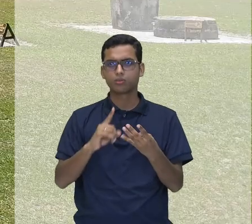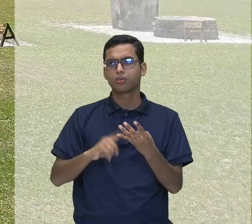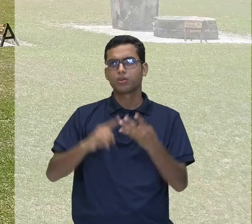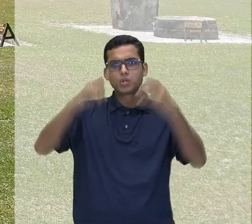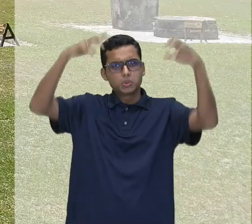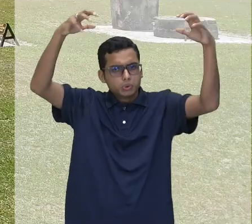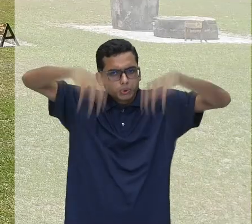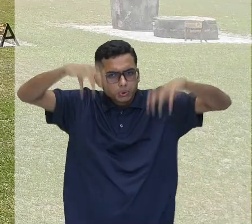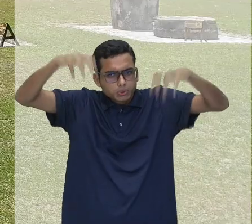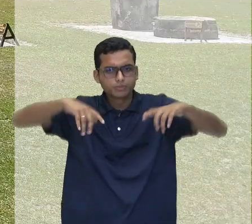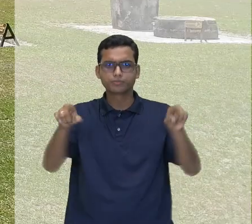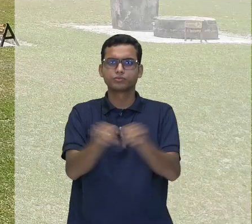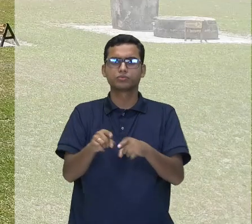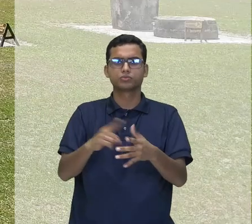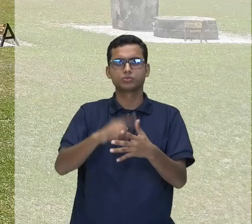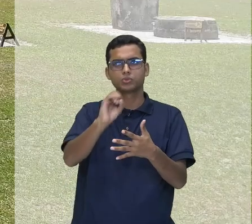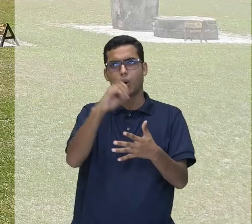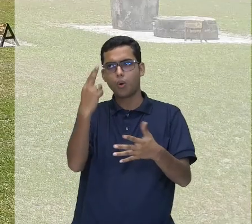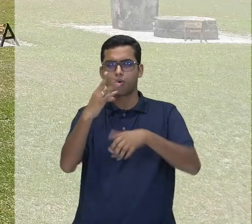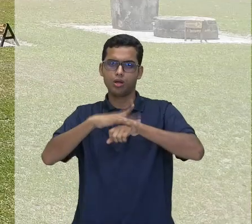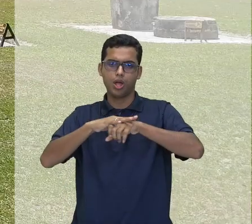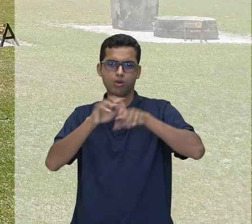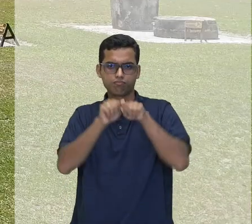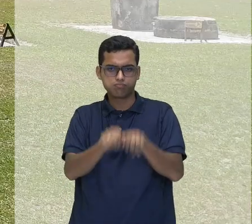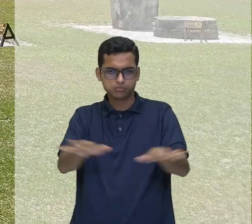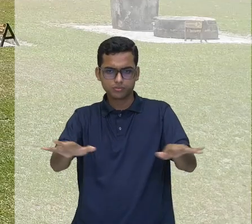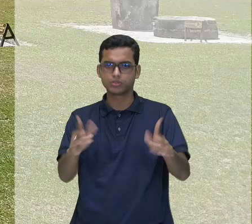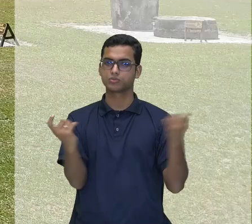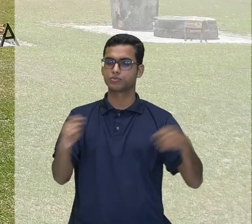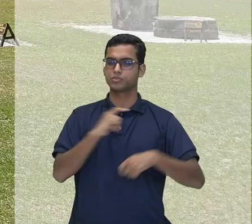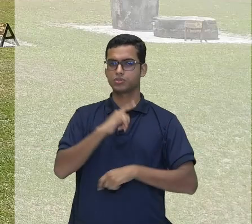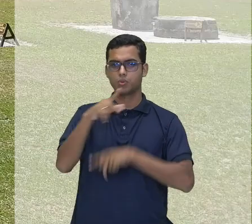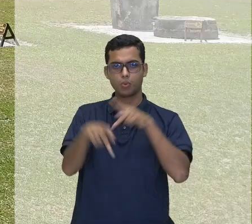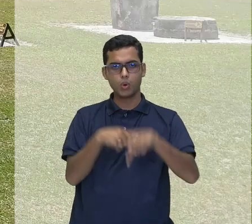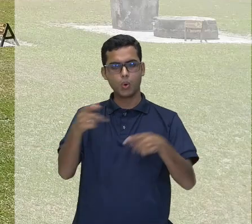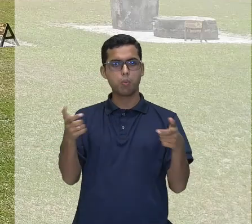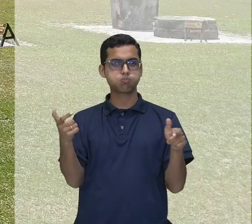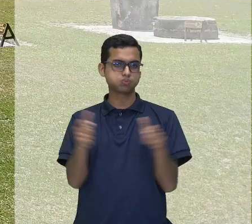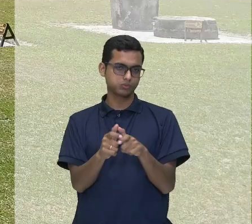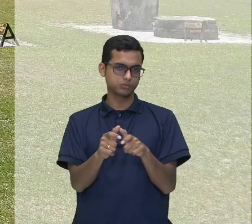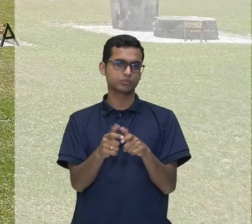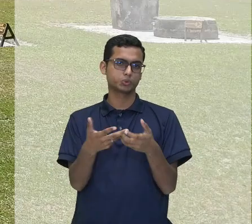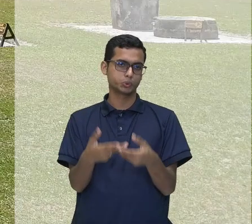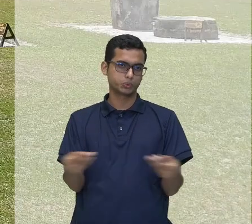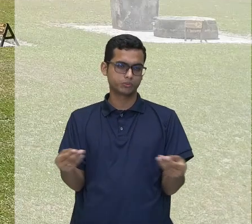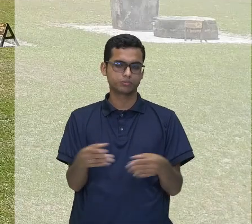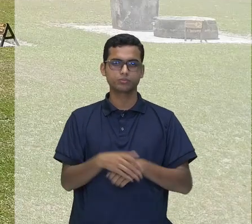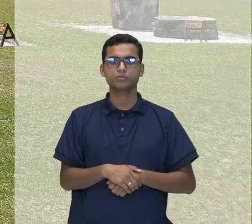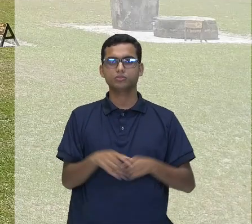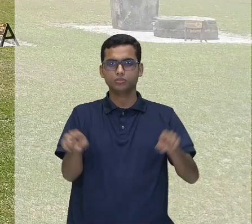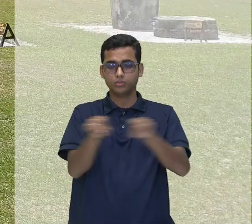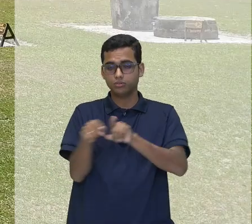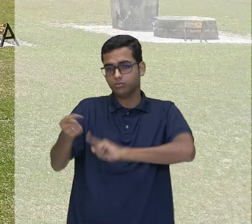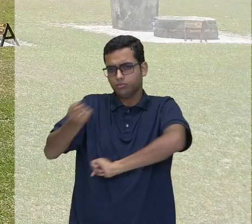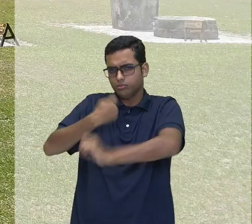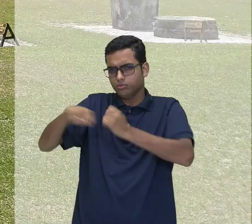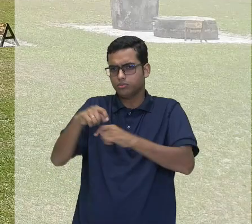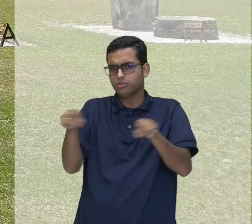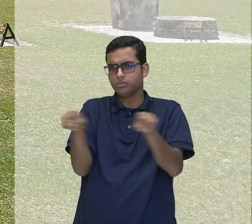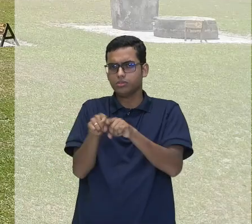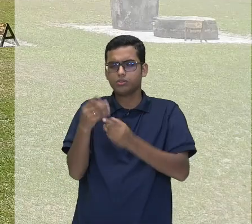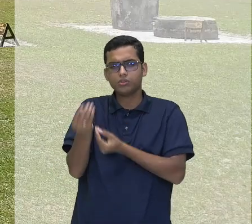de epidemias poderiam ter ocasionado o declínio dessa civilização. E a sua economia baseava-se